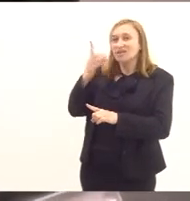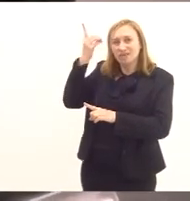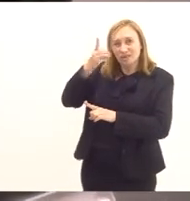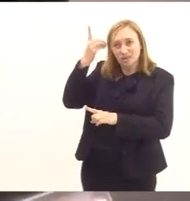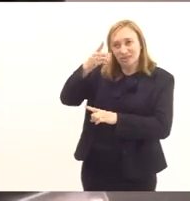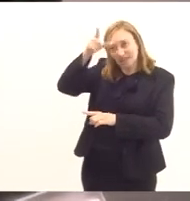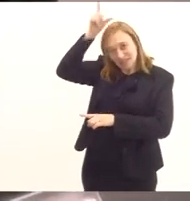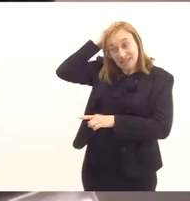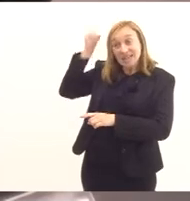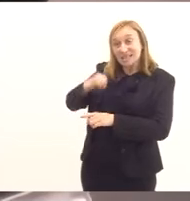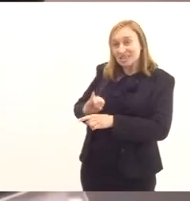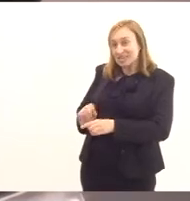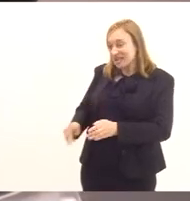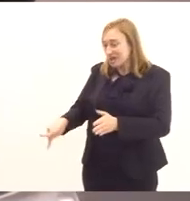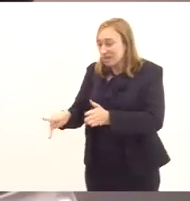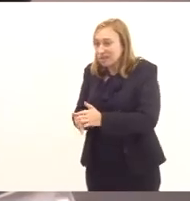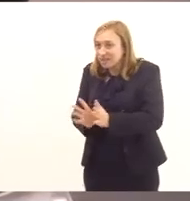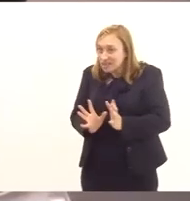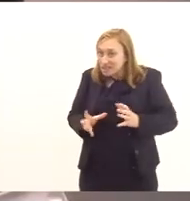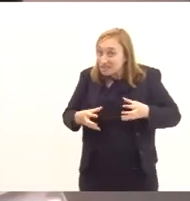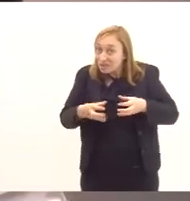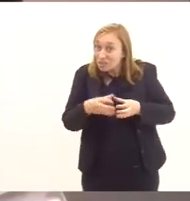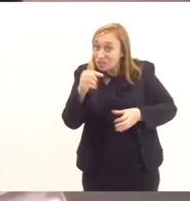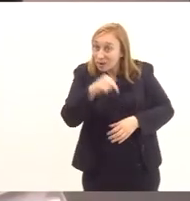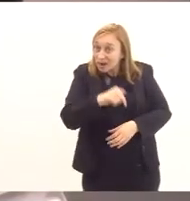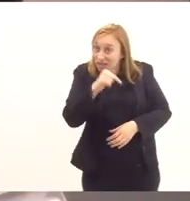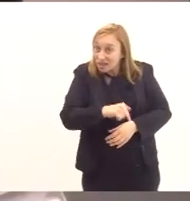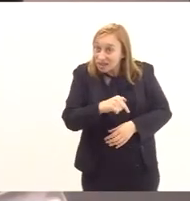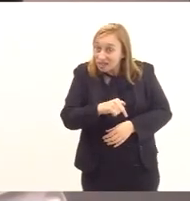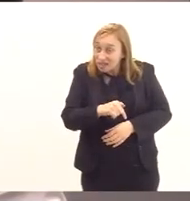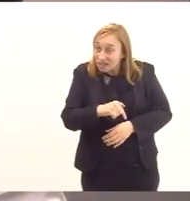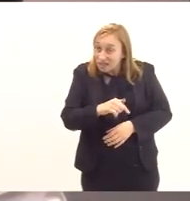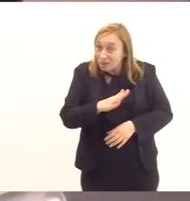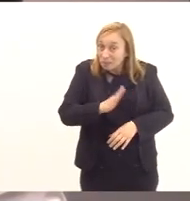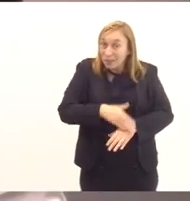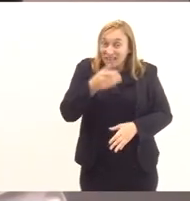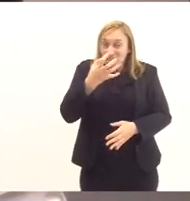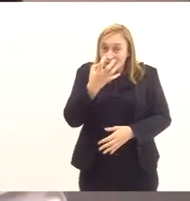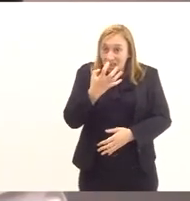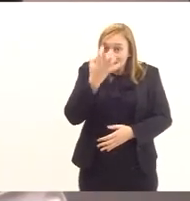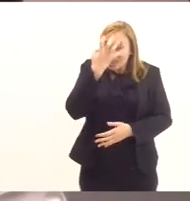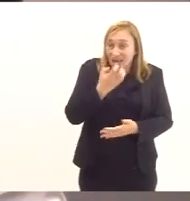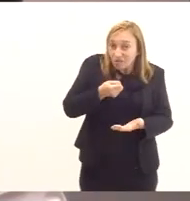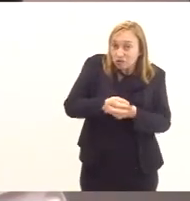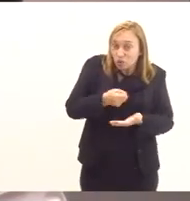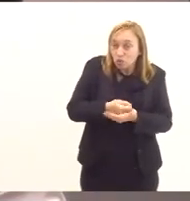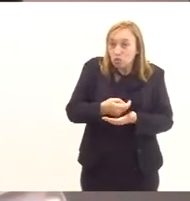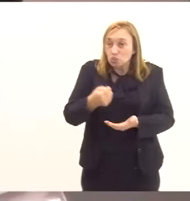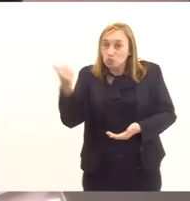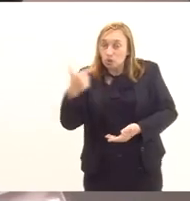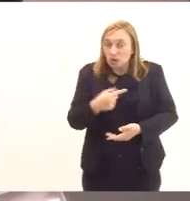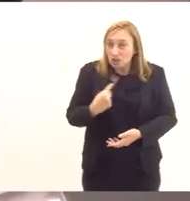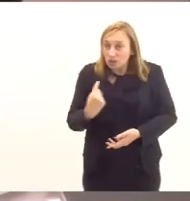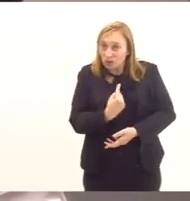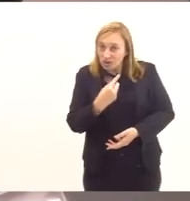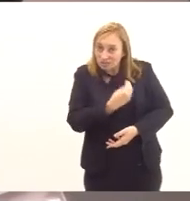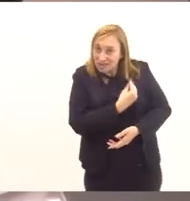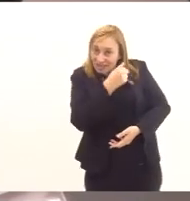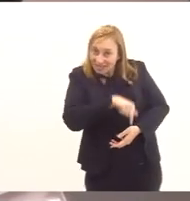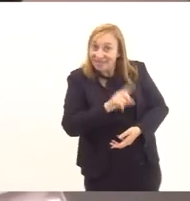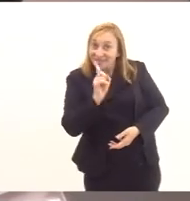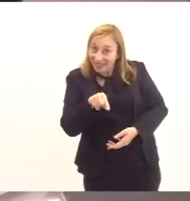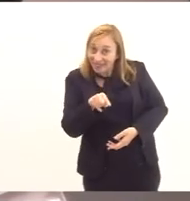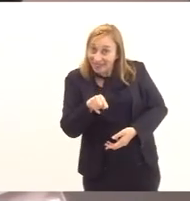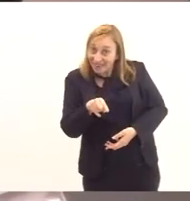Paulo e as partes dessa condição ele seria tão ou mais rigoroso quanto nós que estamos aqui né